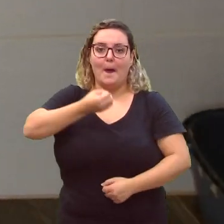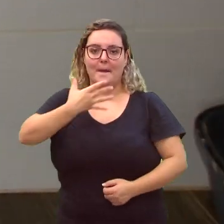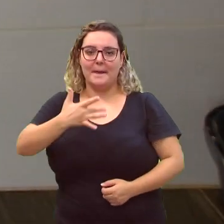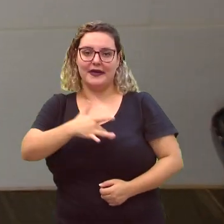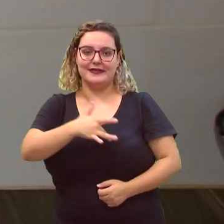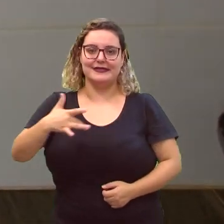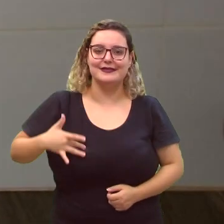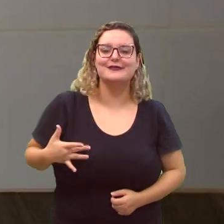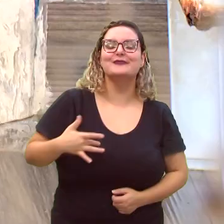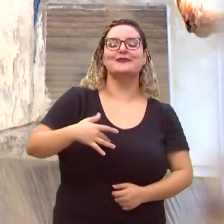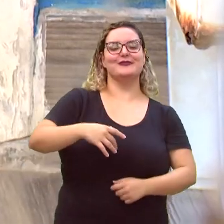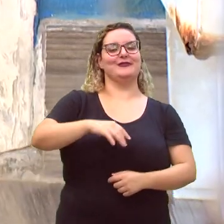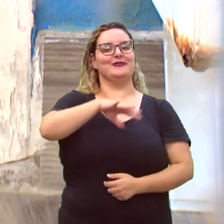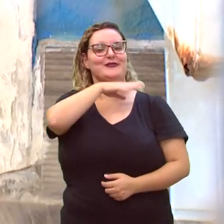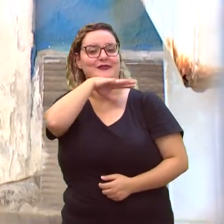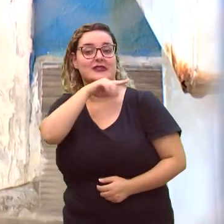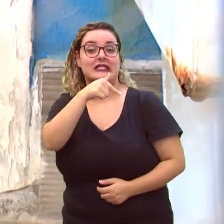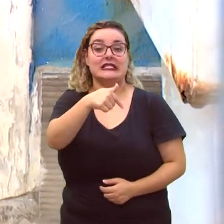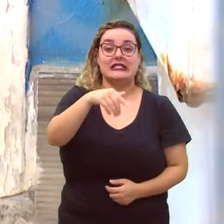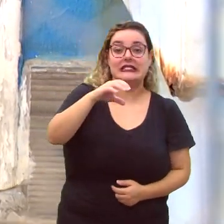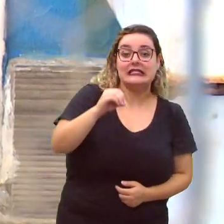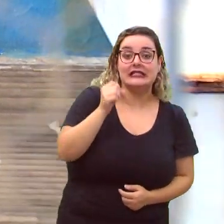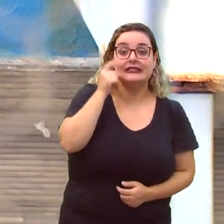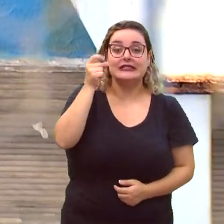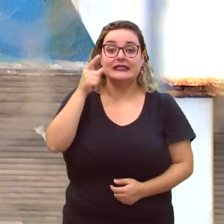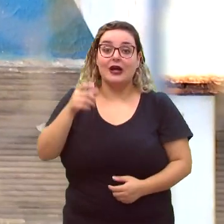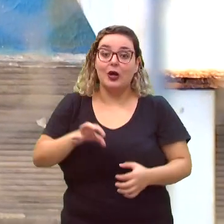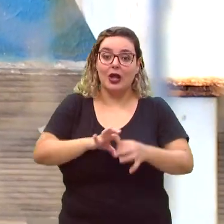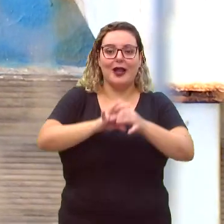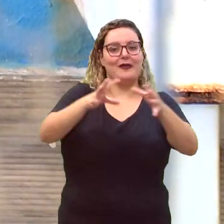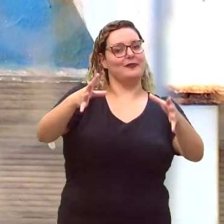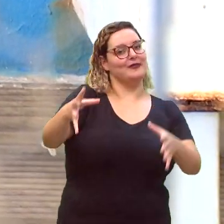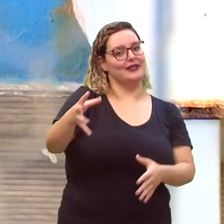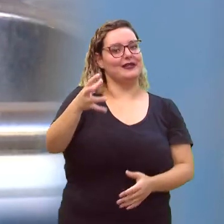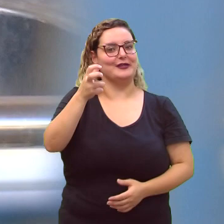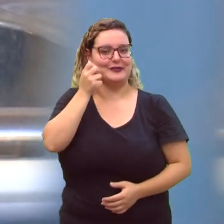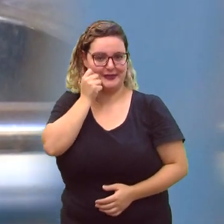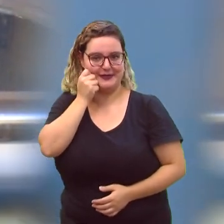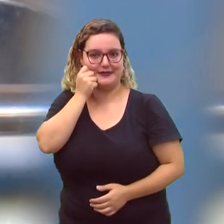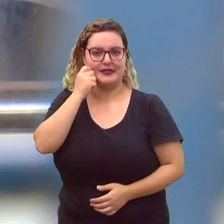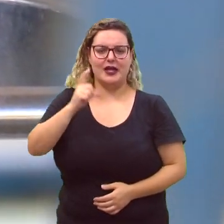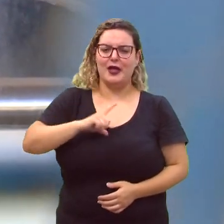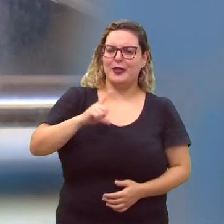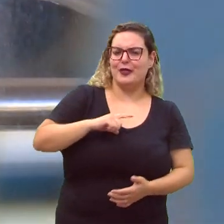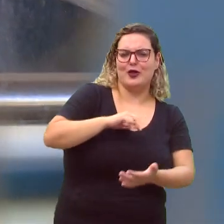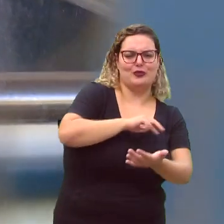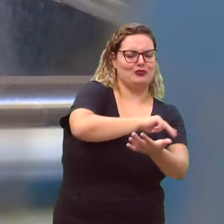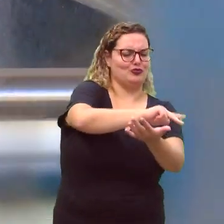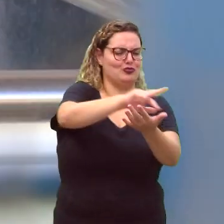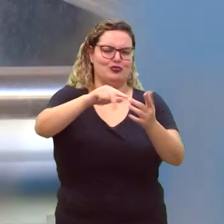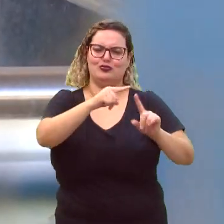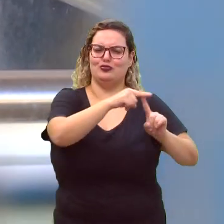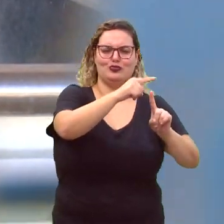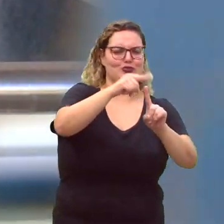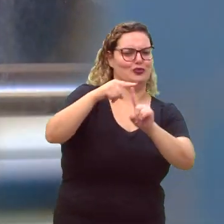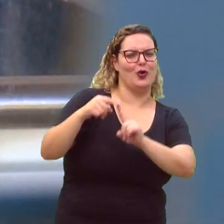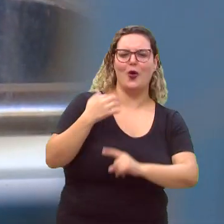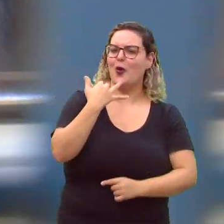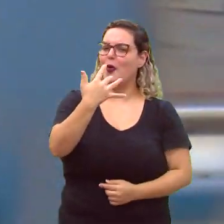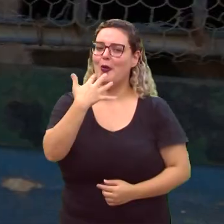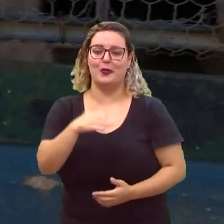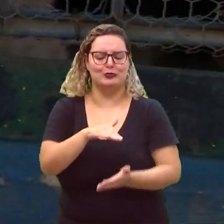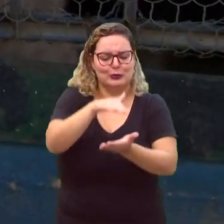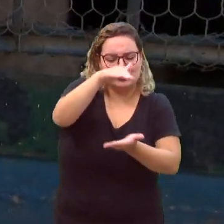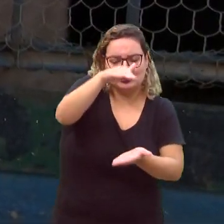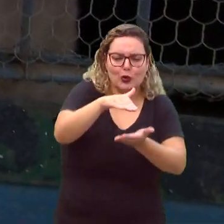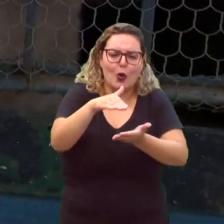Bem-Estar Animal de Hortolândia, 70 gatos estão disponíveis para adoção. Por aqui tem bichinho de todas as cores e